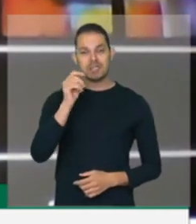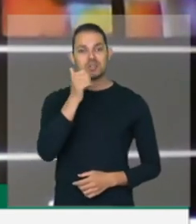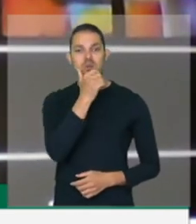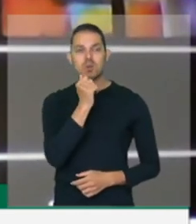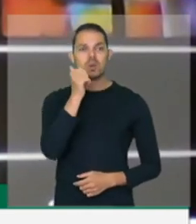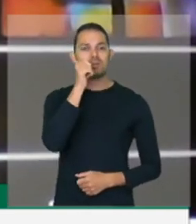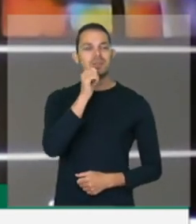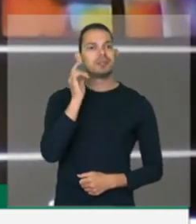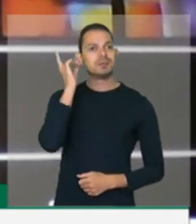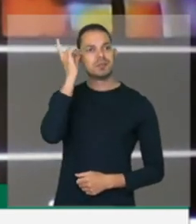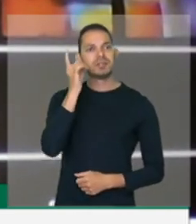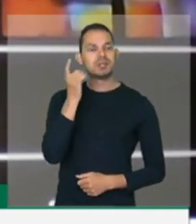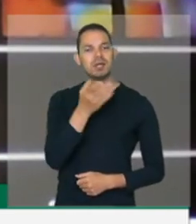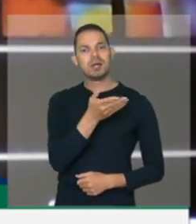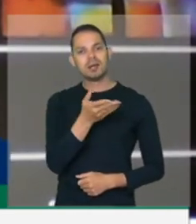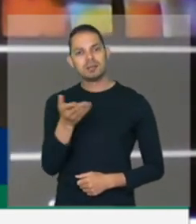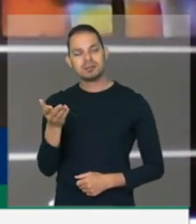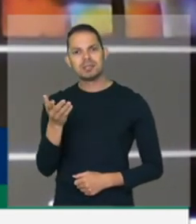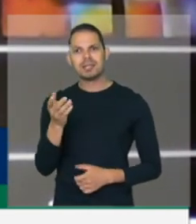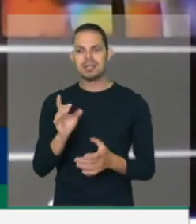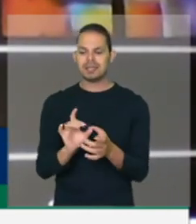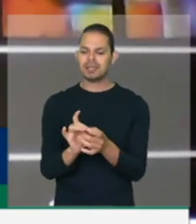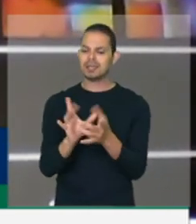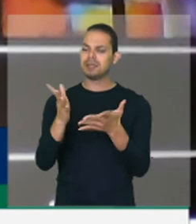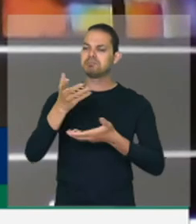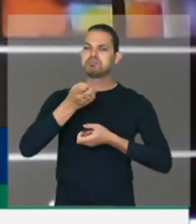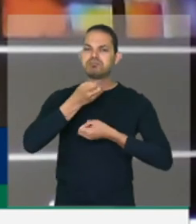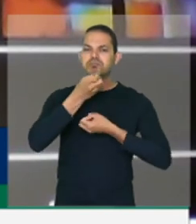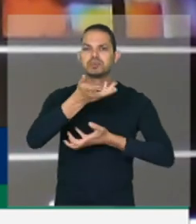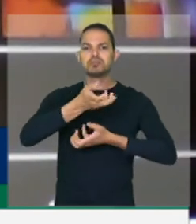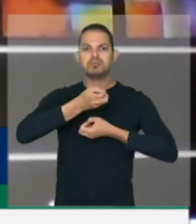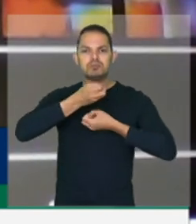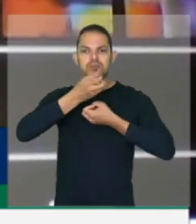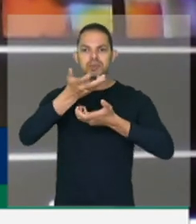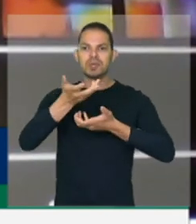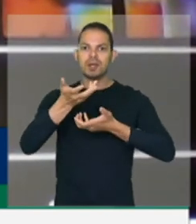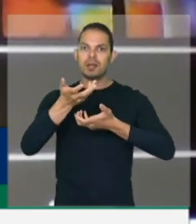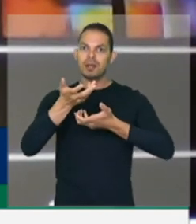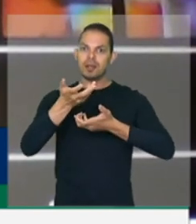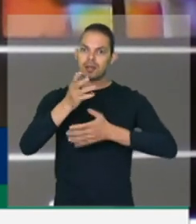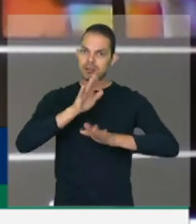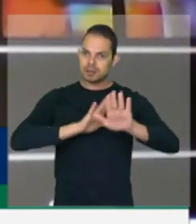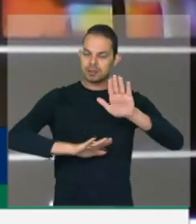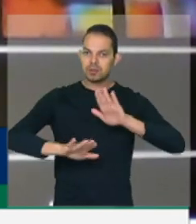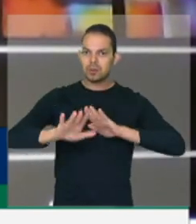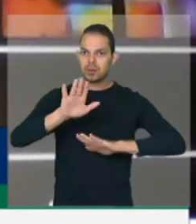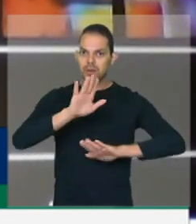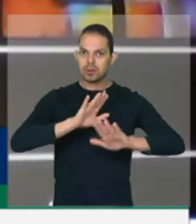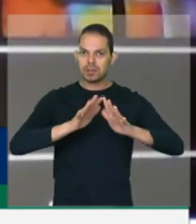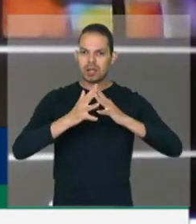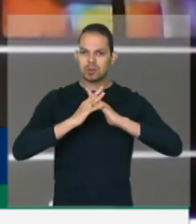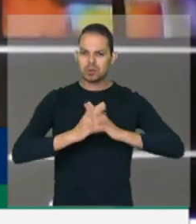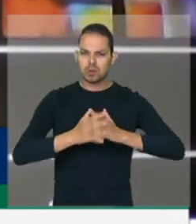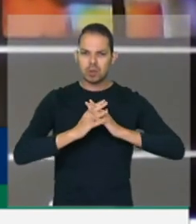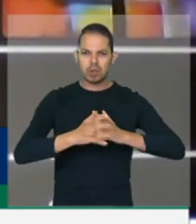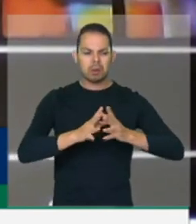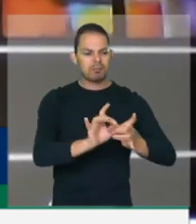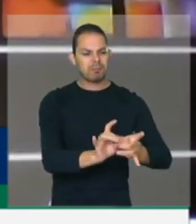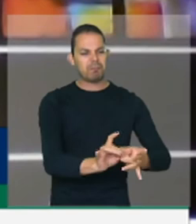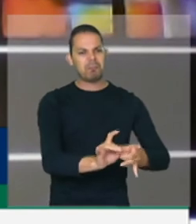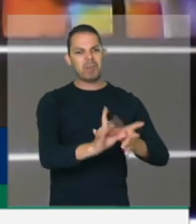deputados, liberdade de expressão não se confunde com a